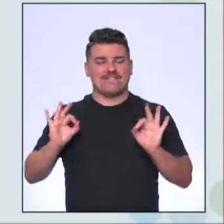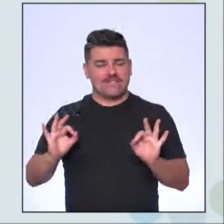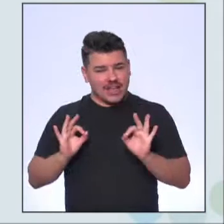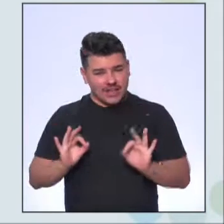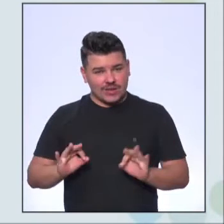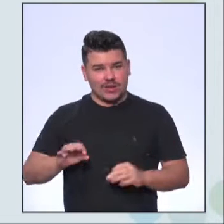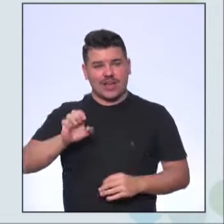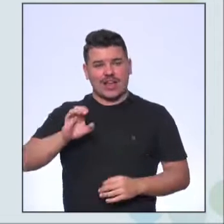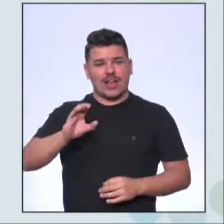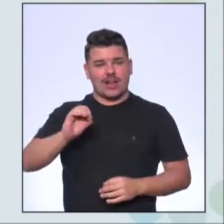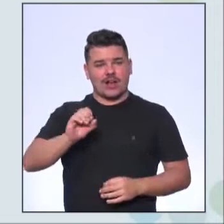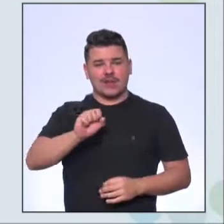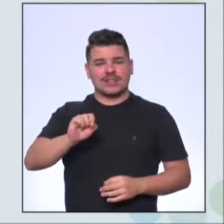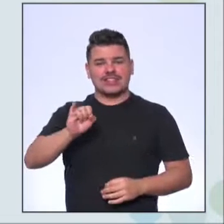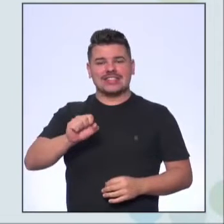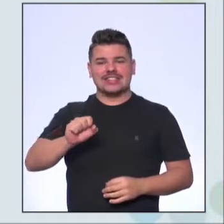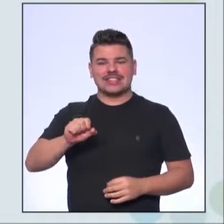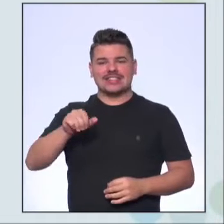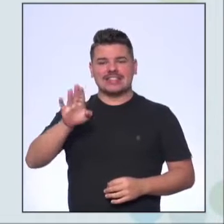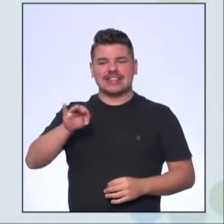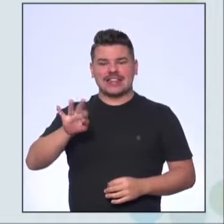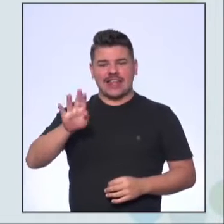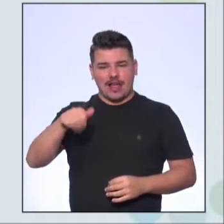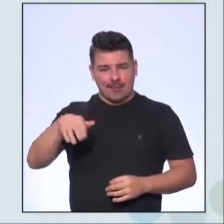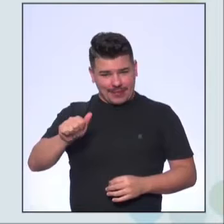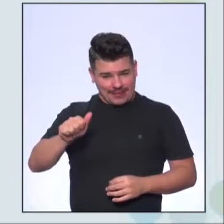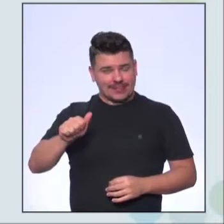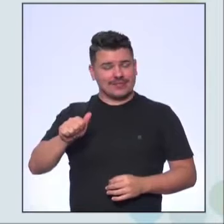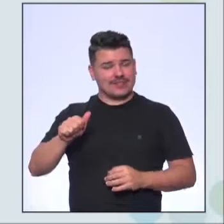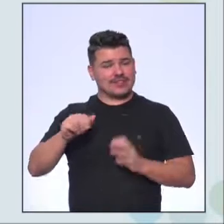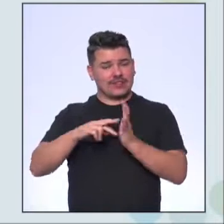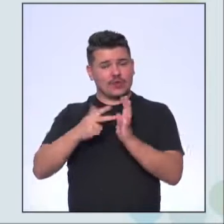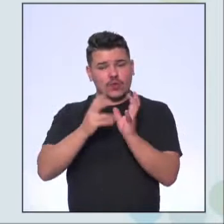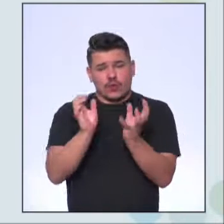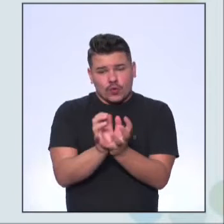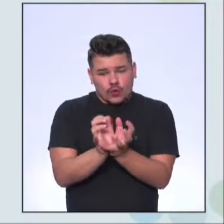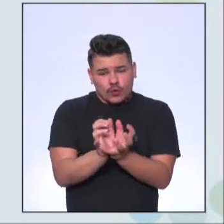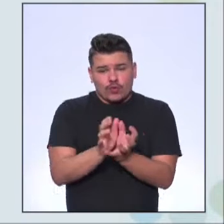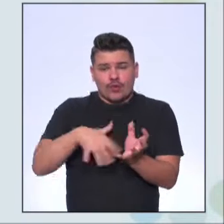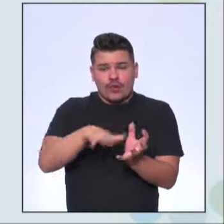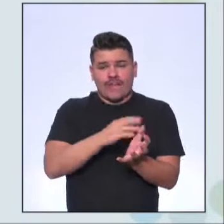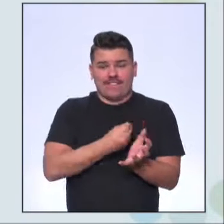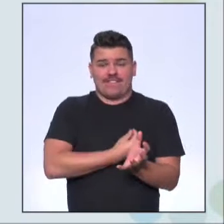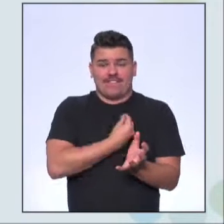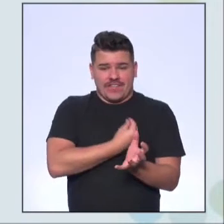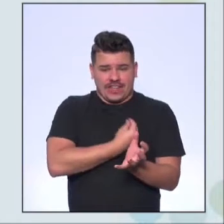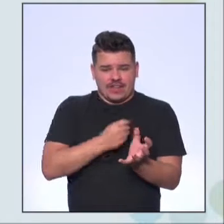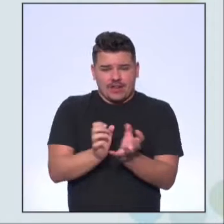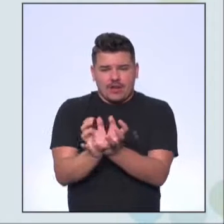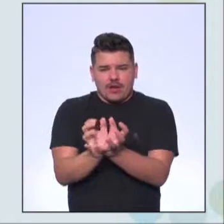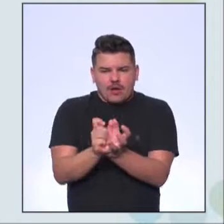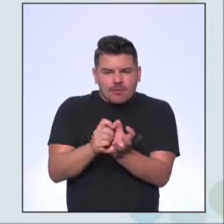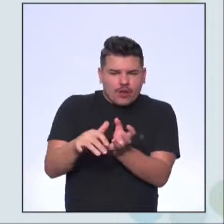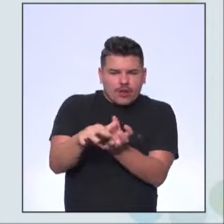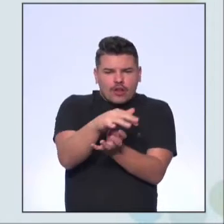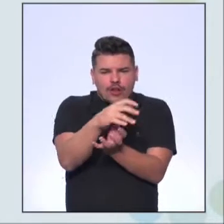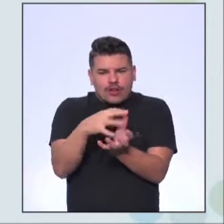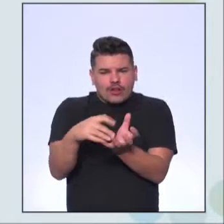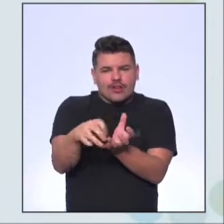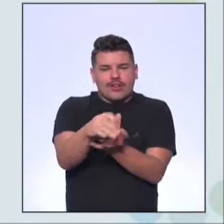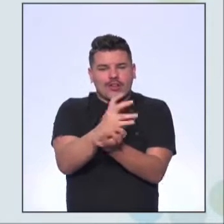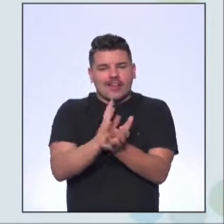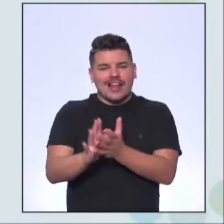termo utilizado para descrever uma unidade onde seres vivos, como unidade biológica, e fatores abióticos, fatores